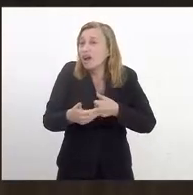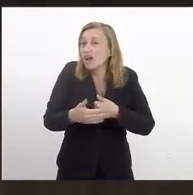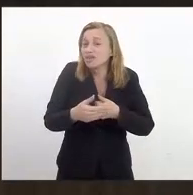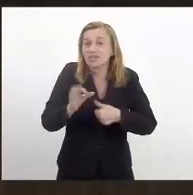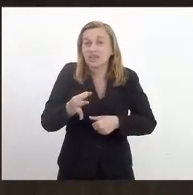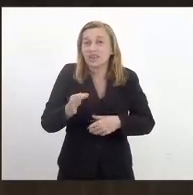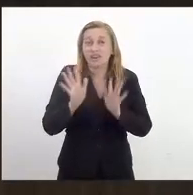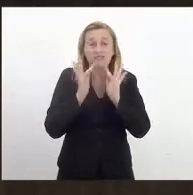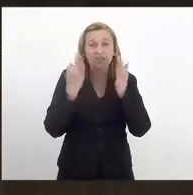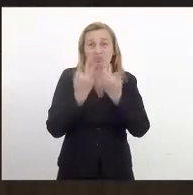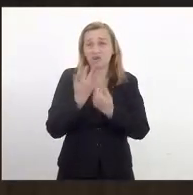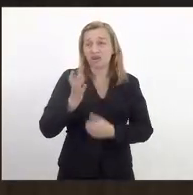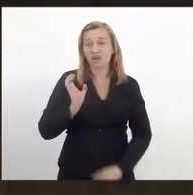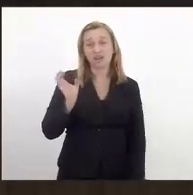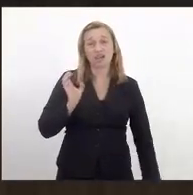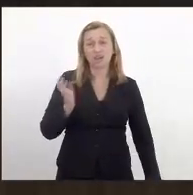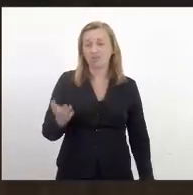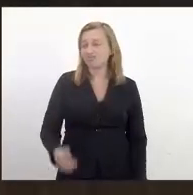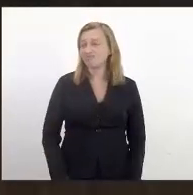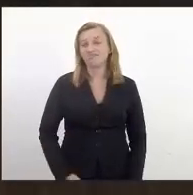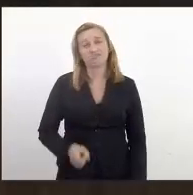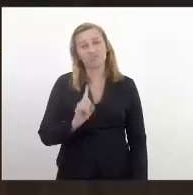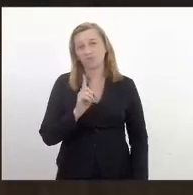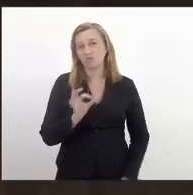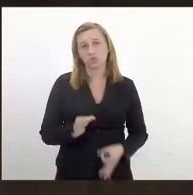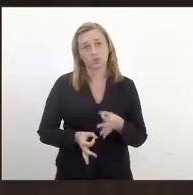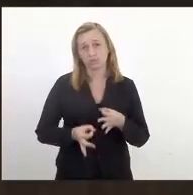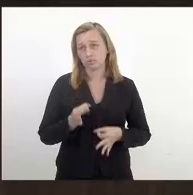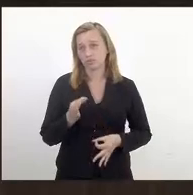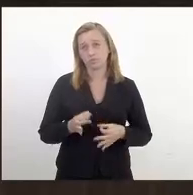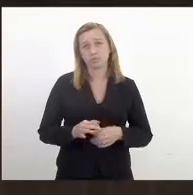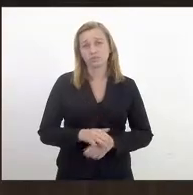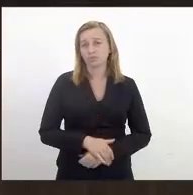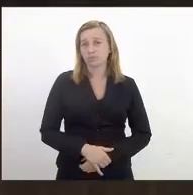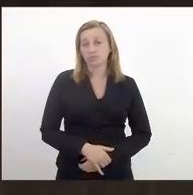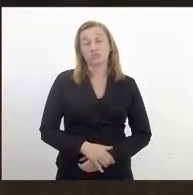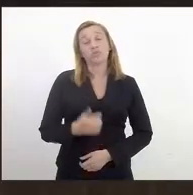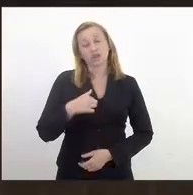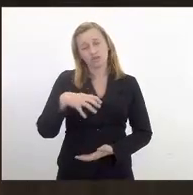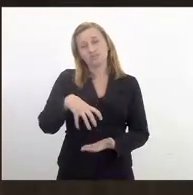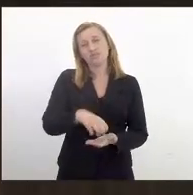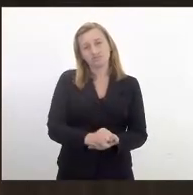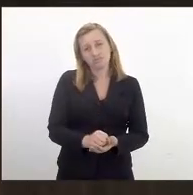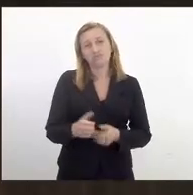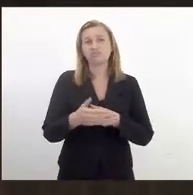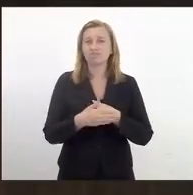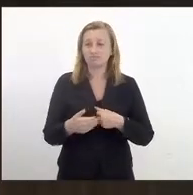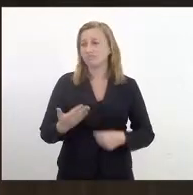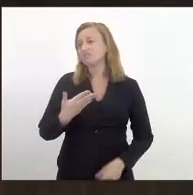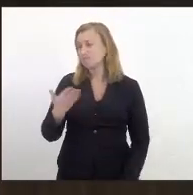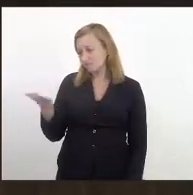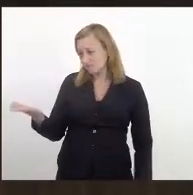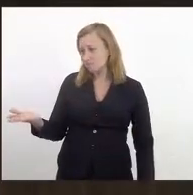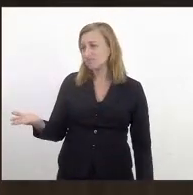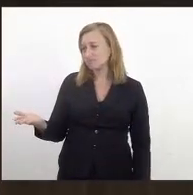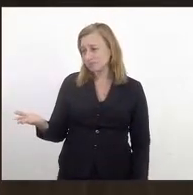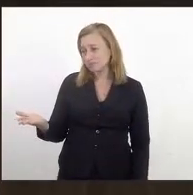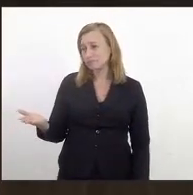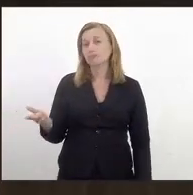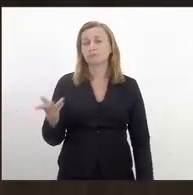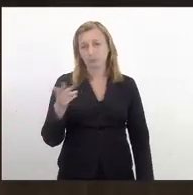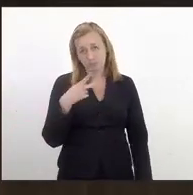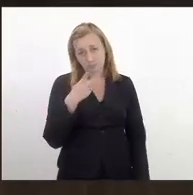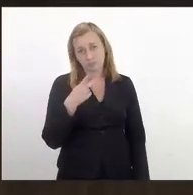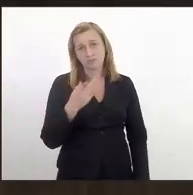porque minha família era bem sucedida Não é justo faça um registro com muito carinho meu colega para